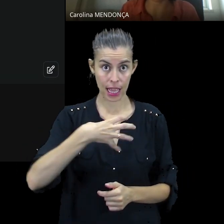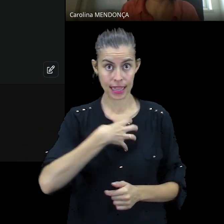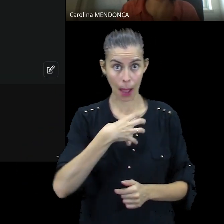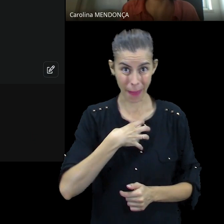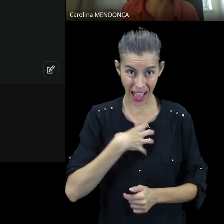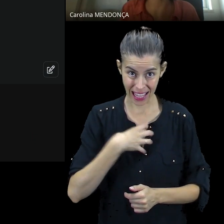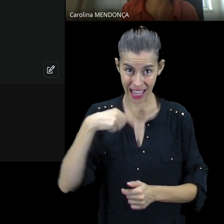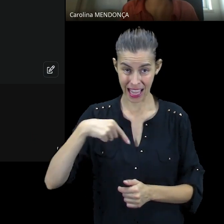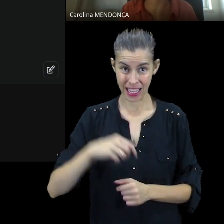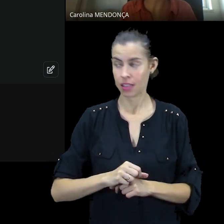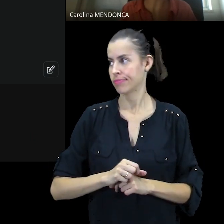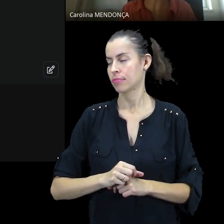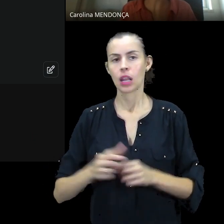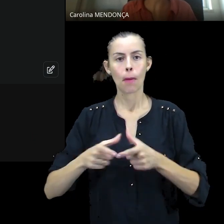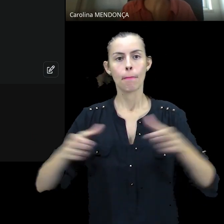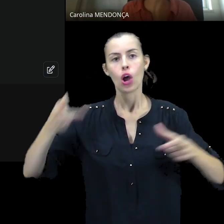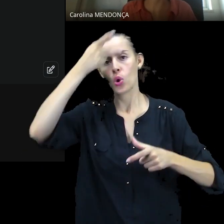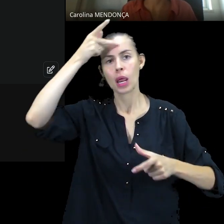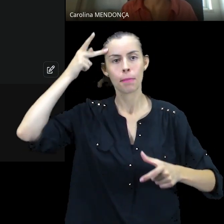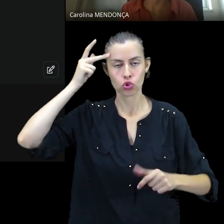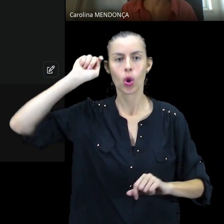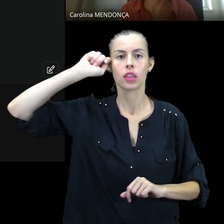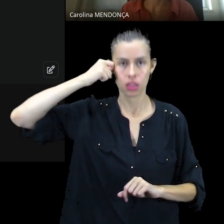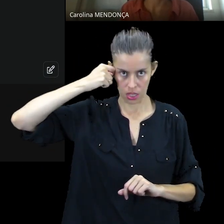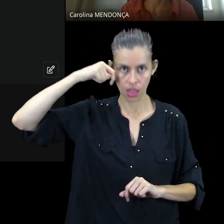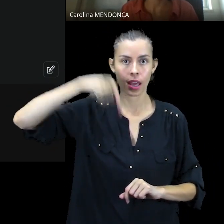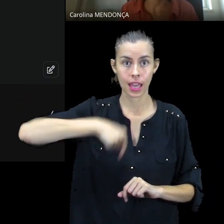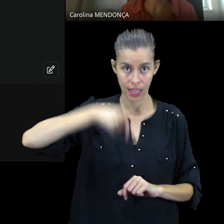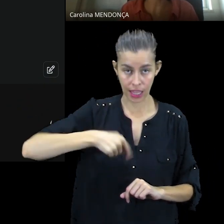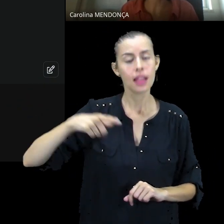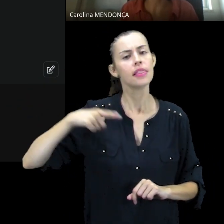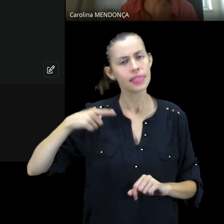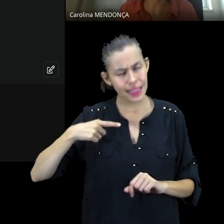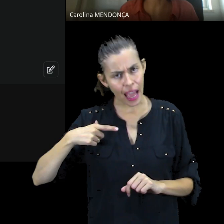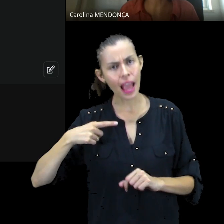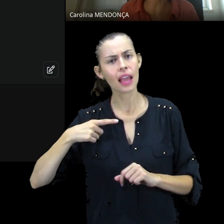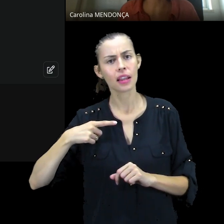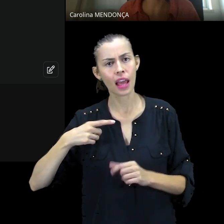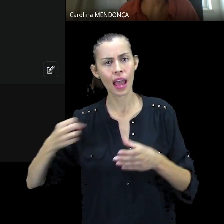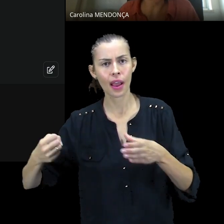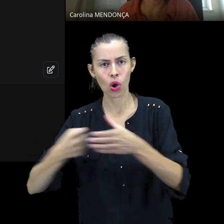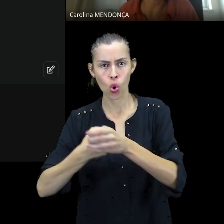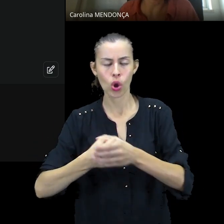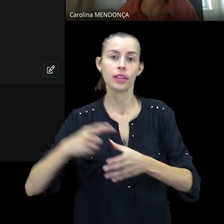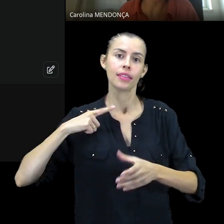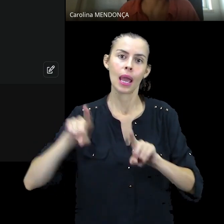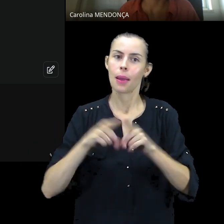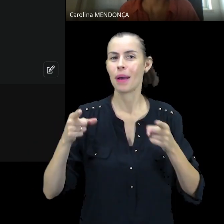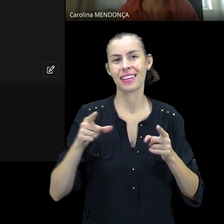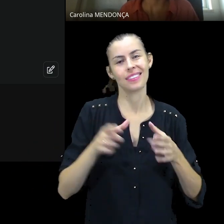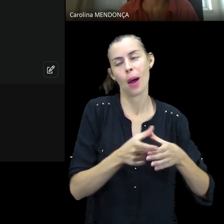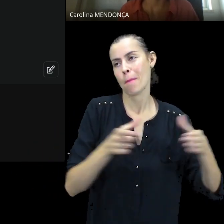que esses, de fato, não existiam. Mas, assim, a gente tem dados que 80% dos nossos